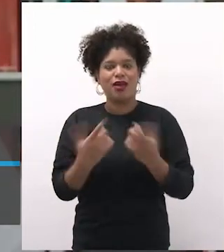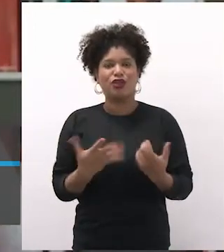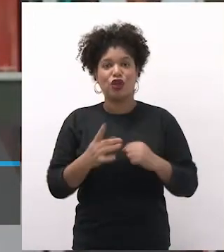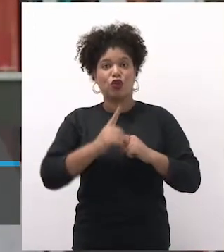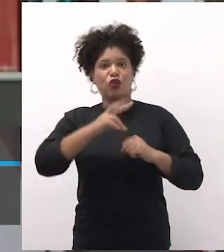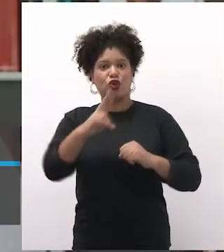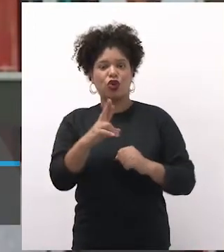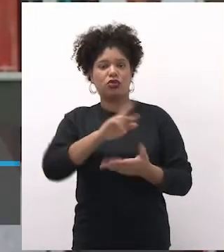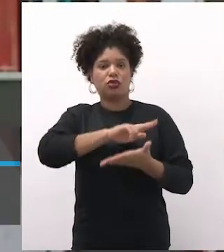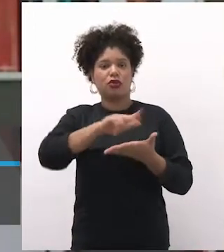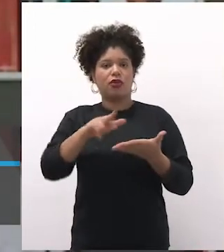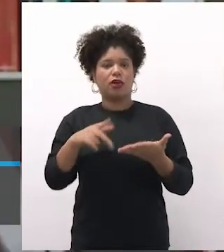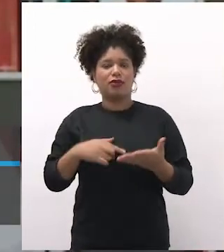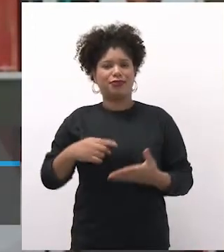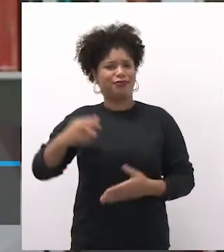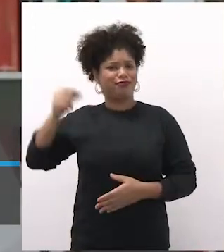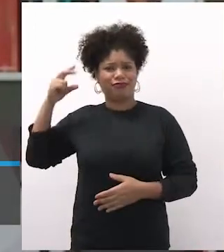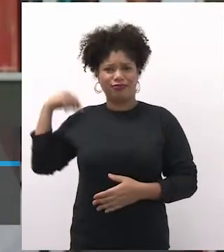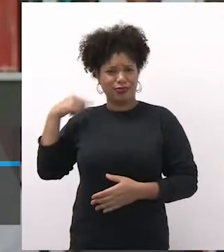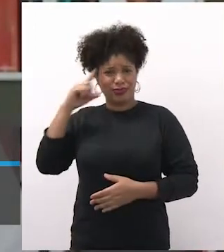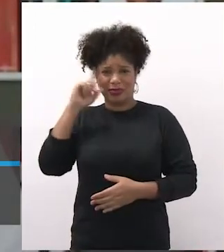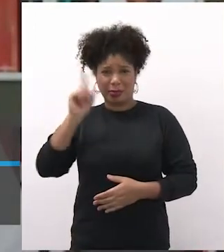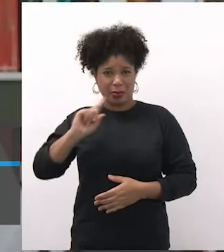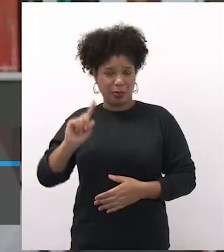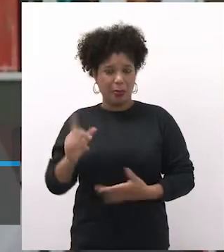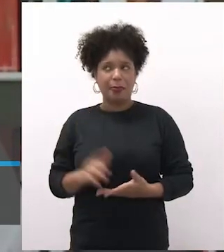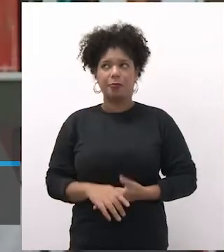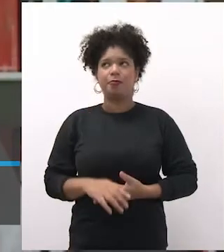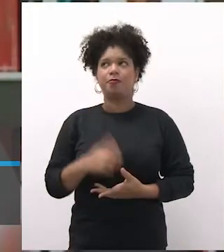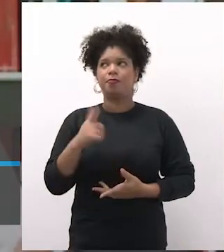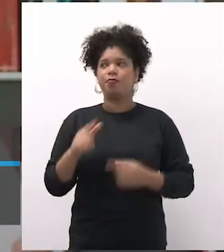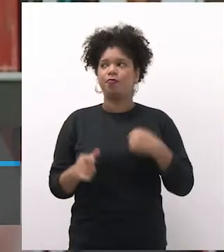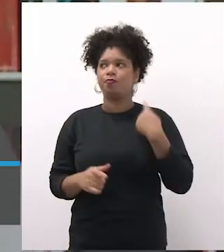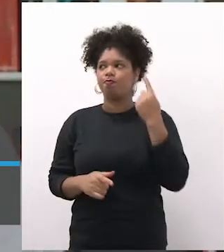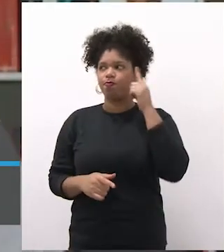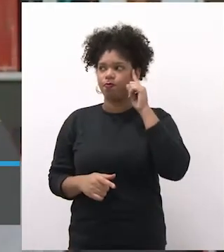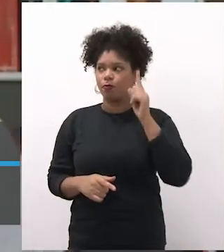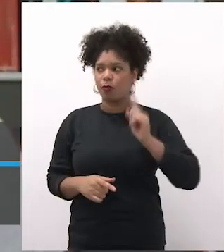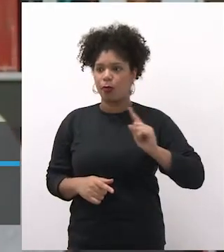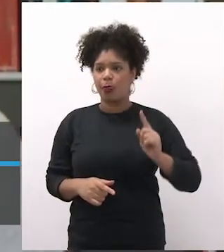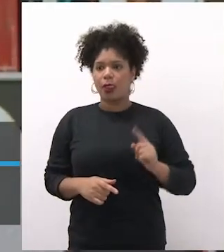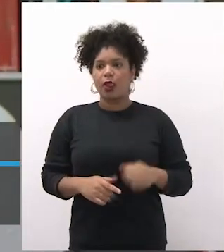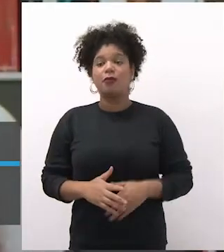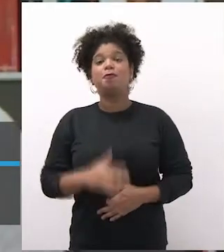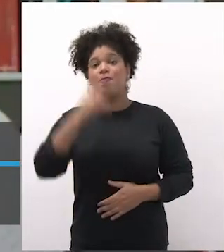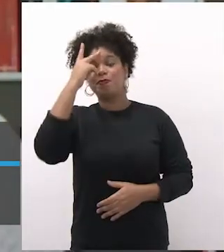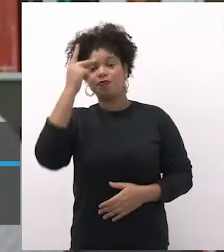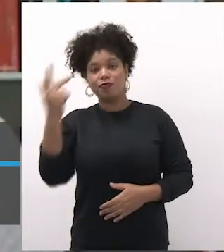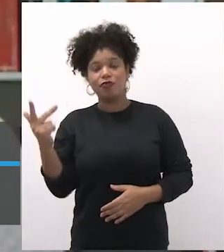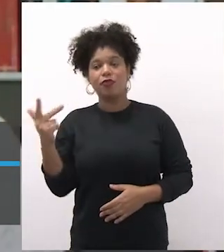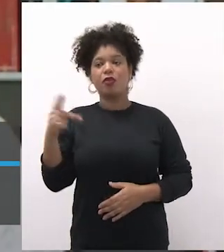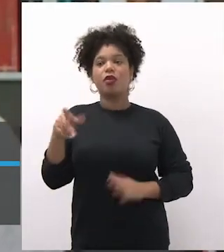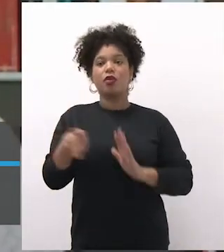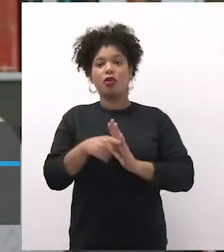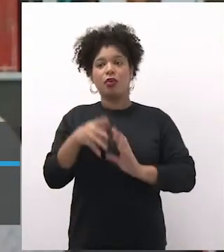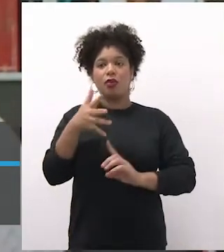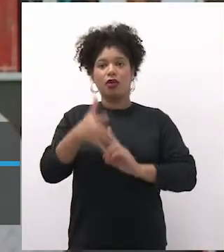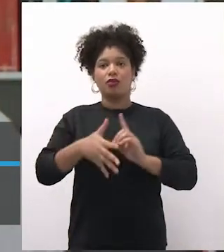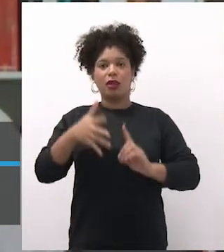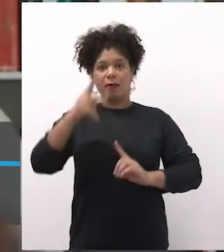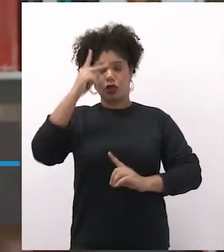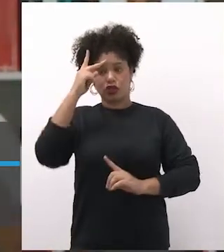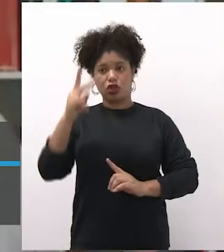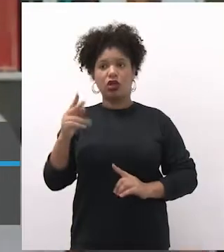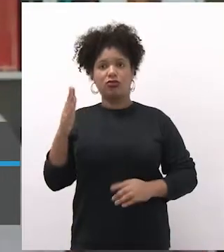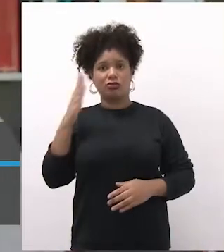gente não tinha essa ideia. A gente não pensou também, Edivane, inicialmente, em trazer uma pessoa para falar sobre a temática, um especialista. A gente